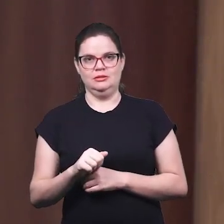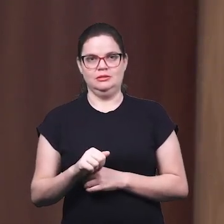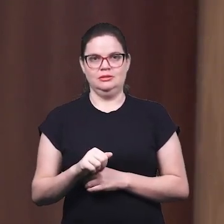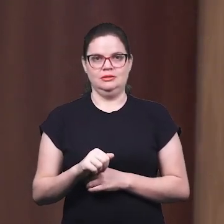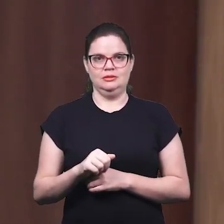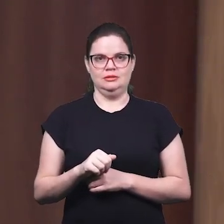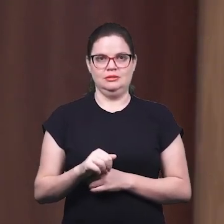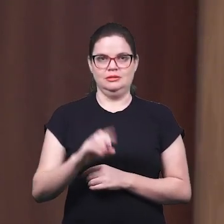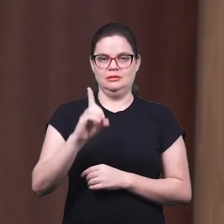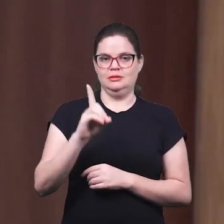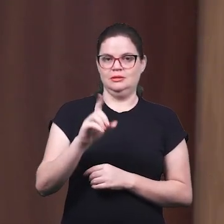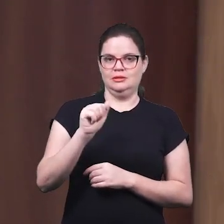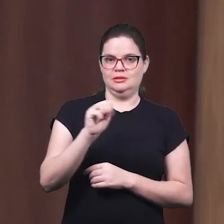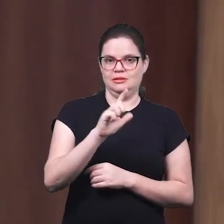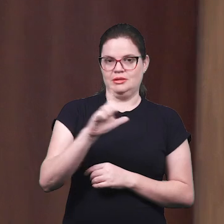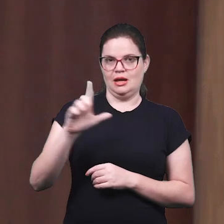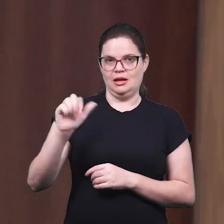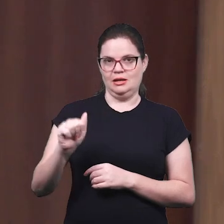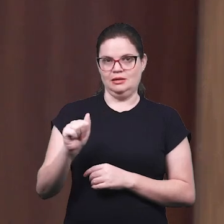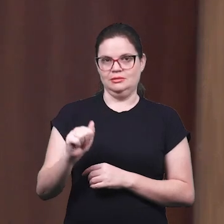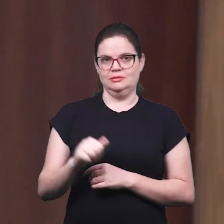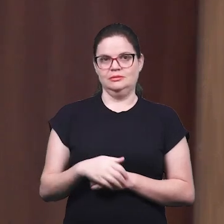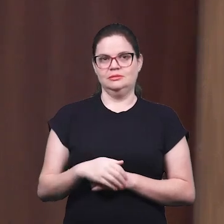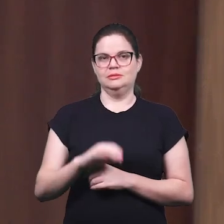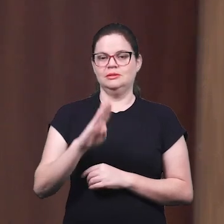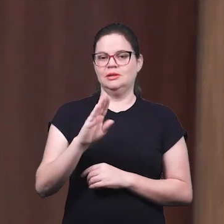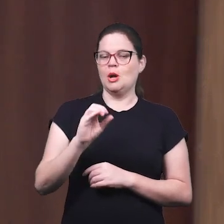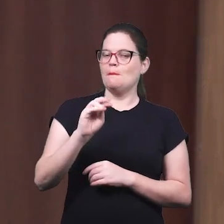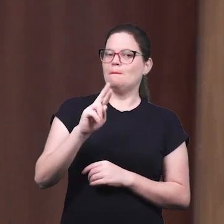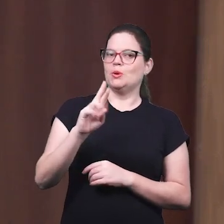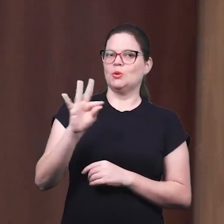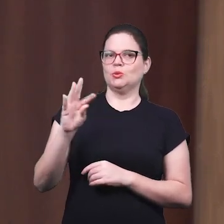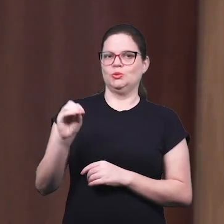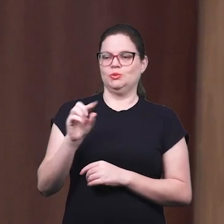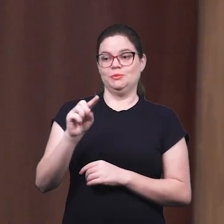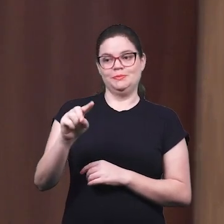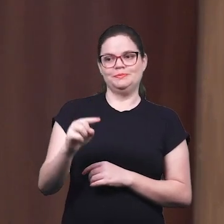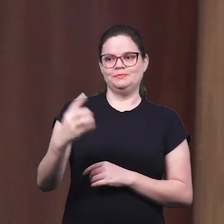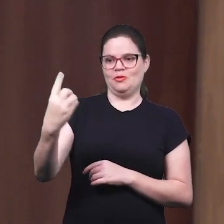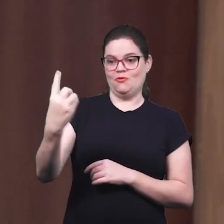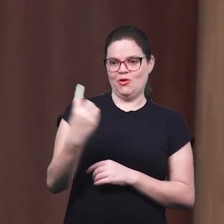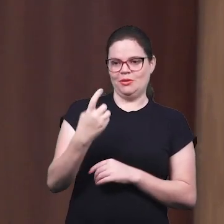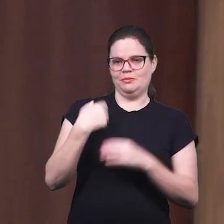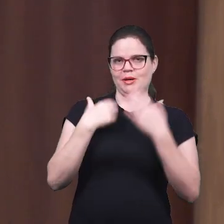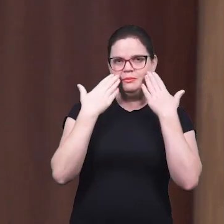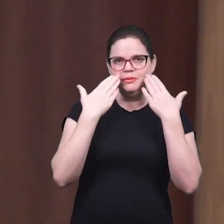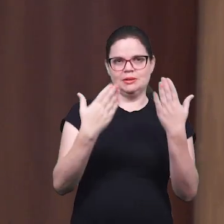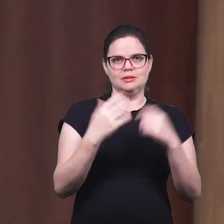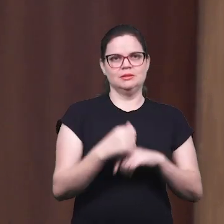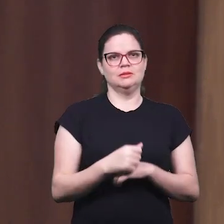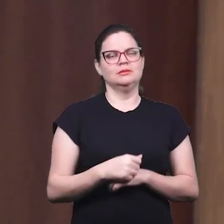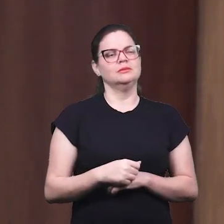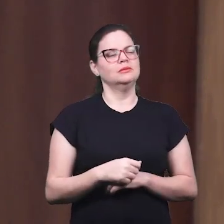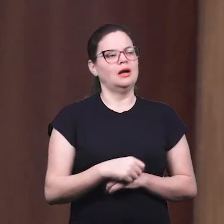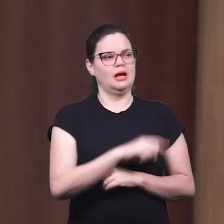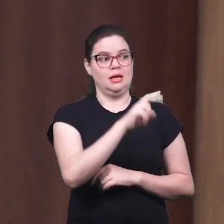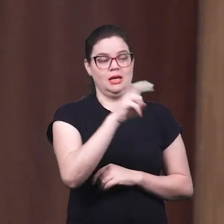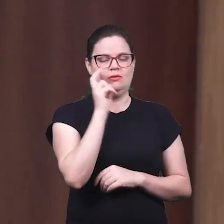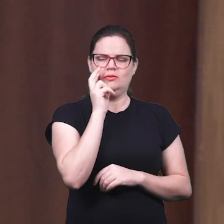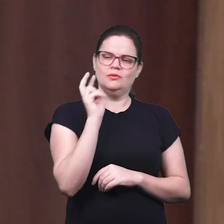não, Regina Dalla Broto, não era Dória, Regina Dalla Broto. Me apresentou. Aí meu raciocínio aqui,